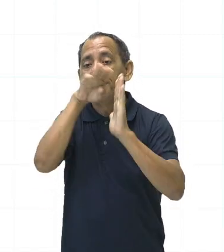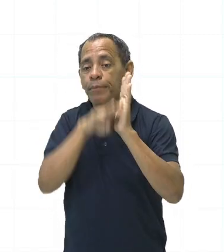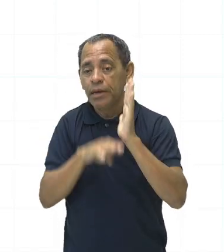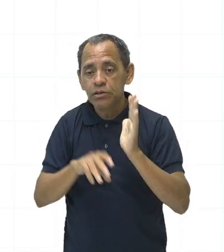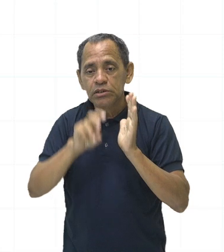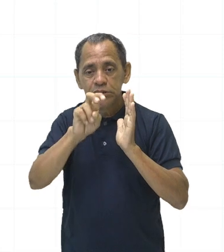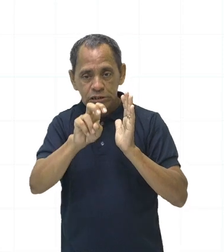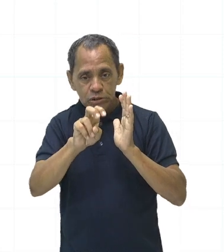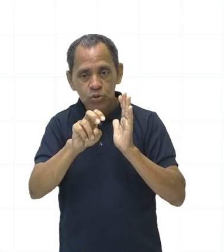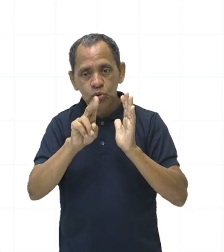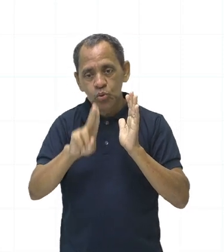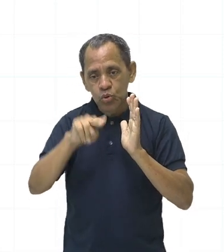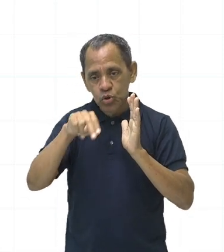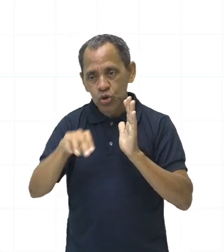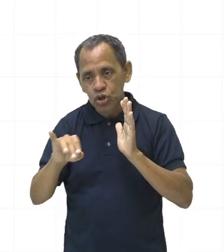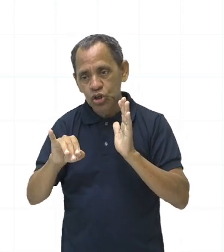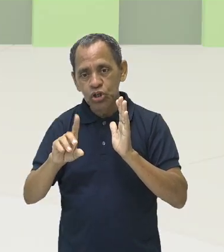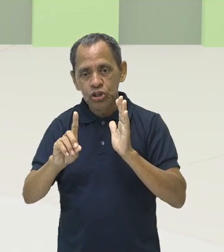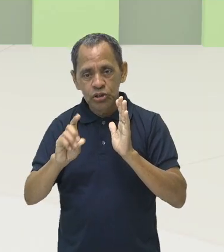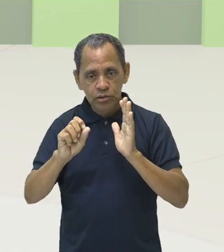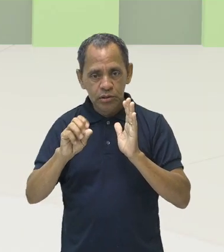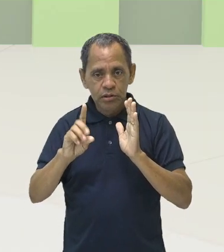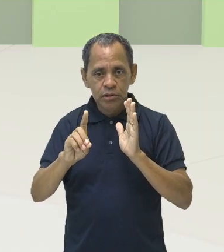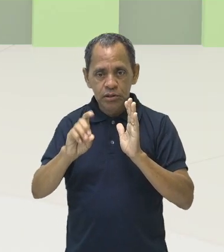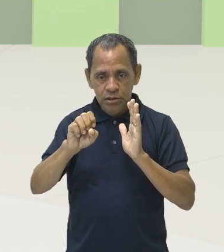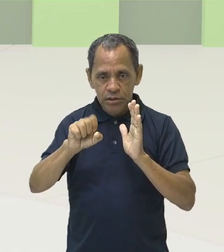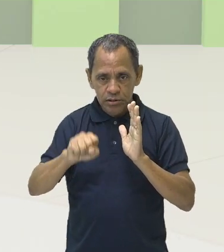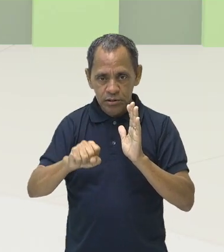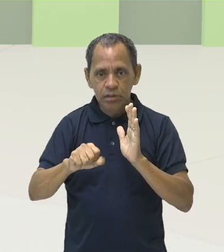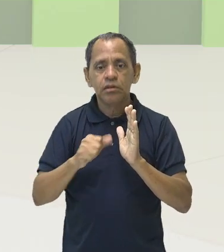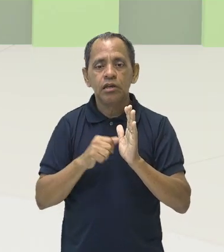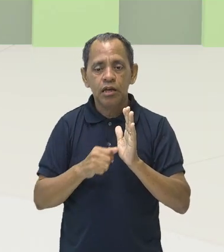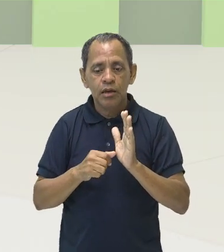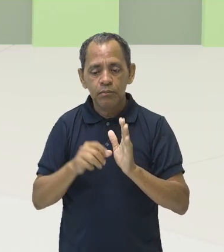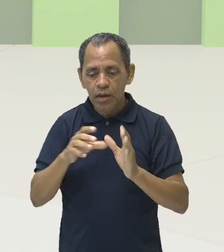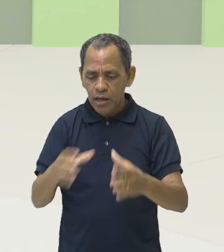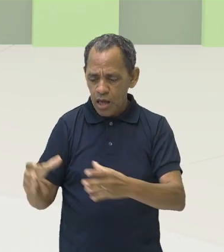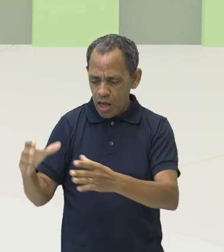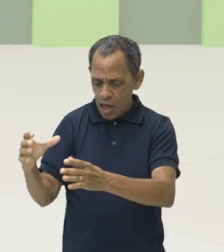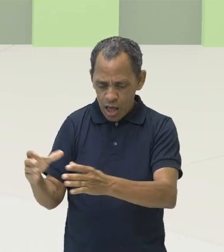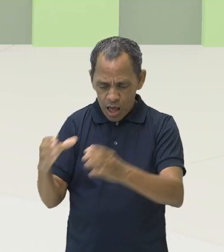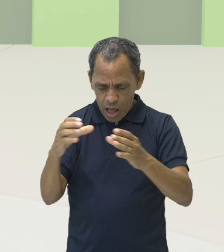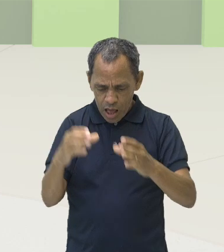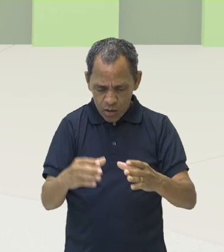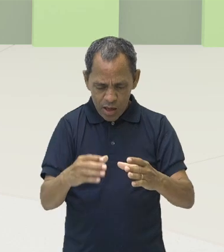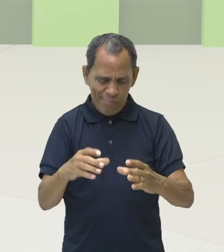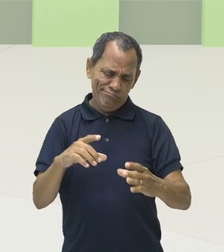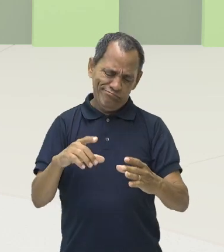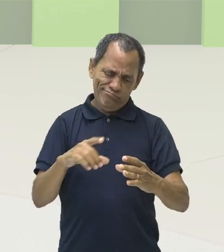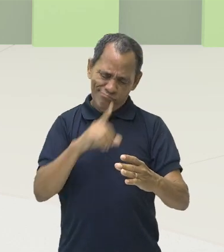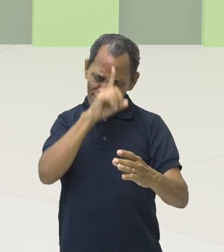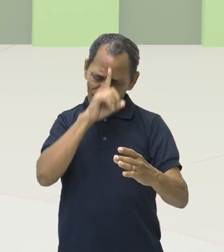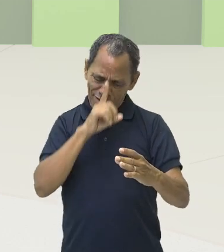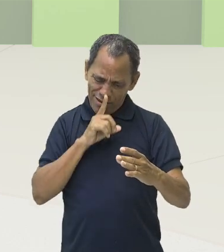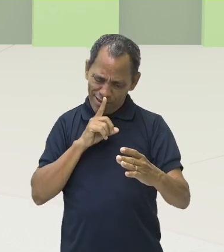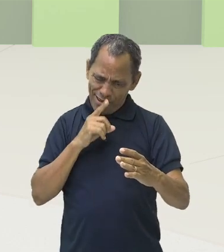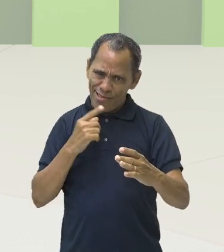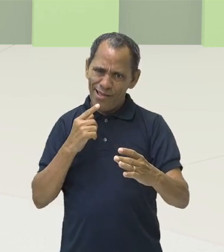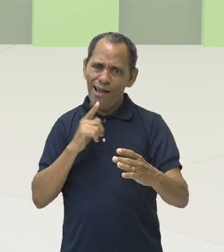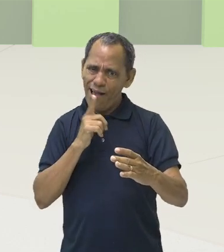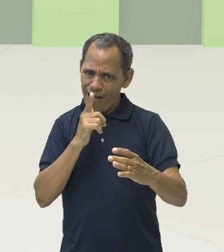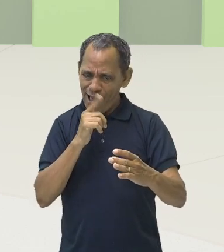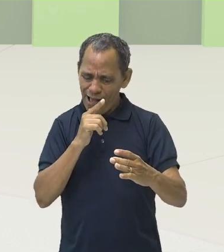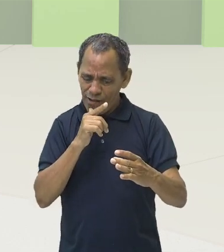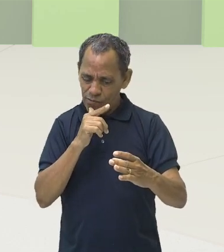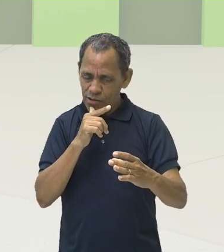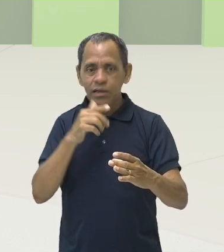seja, quando a gente pega ali a água e você acha que essa água está amarelada, já sabe que ela não está no seu